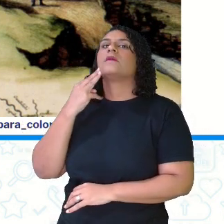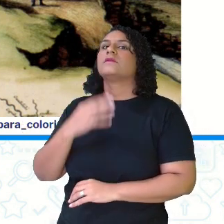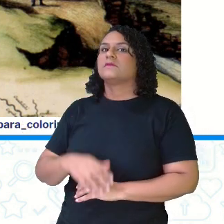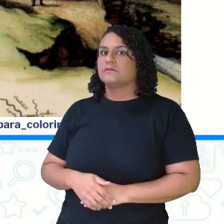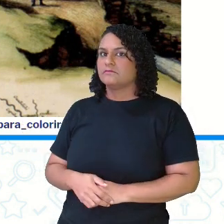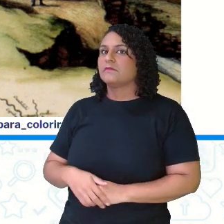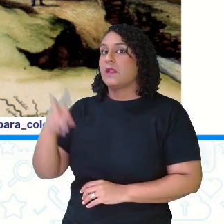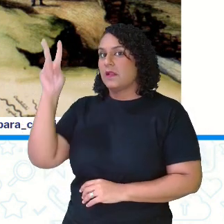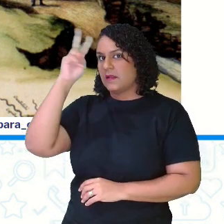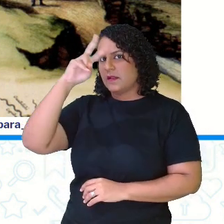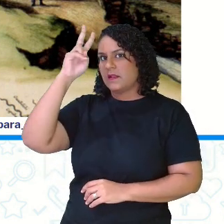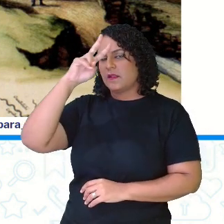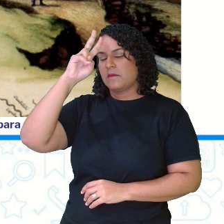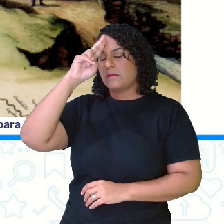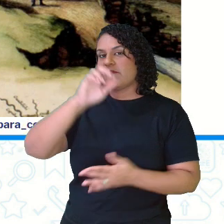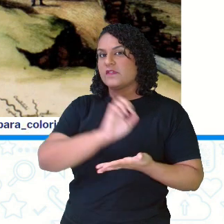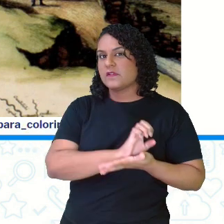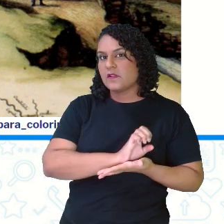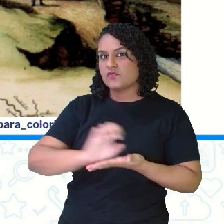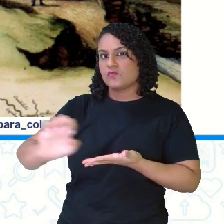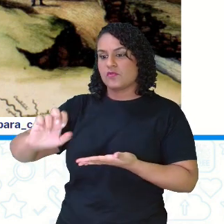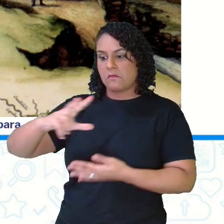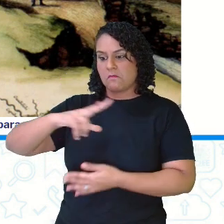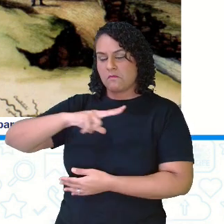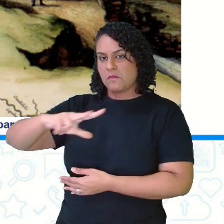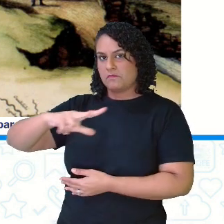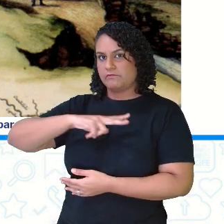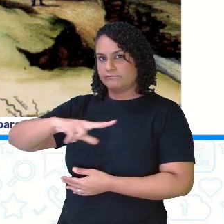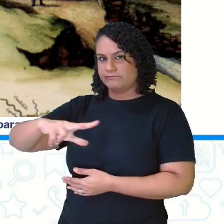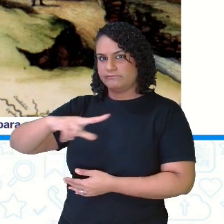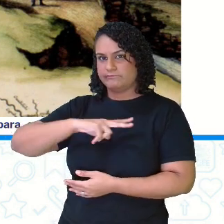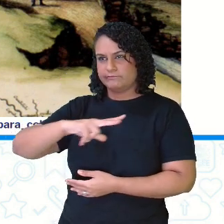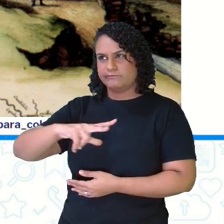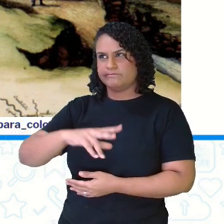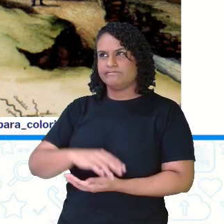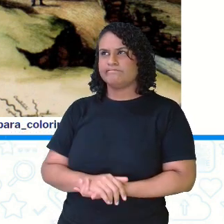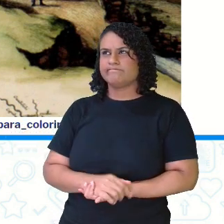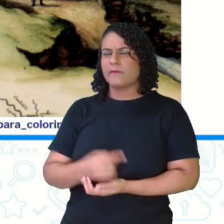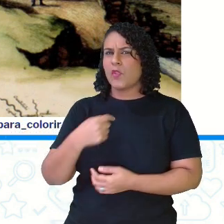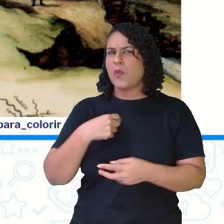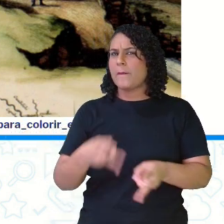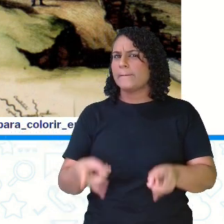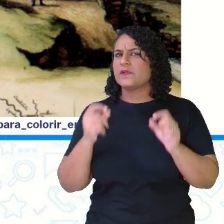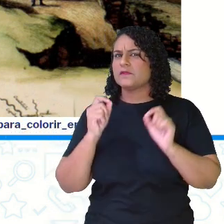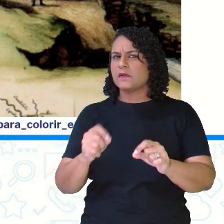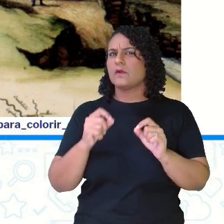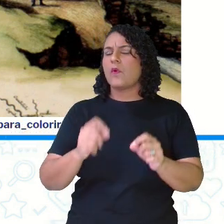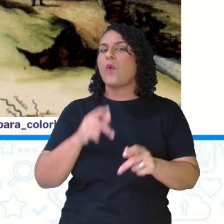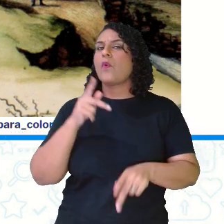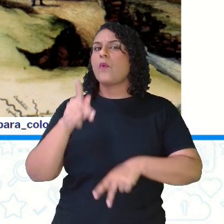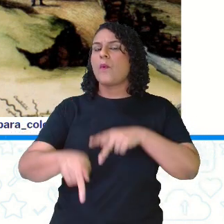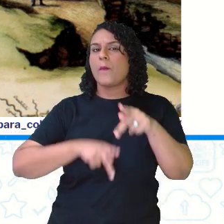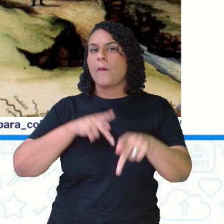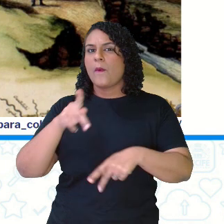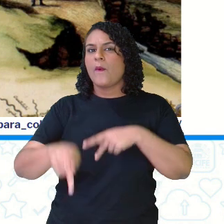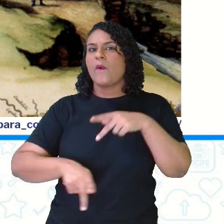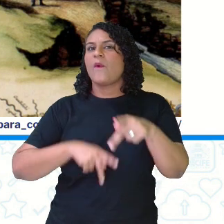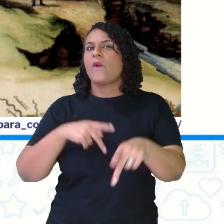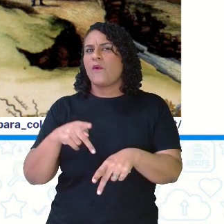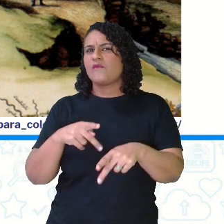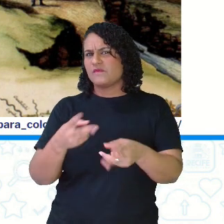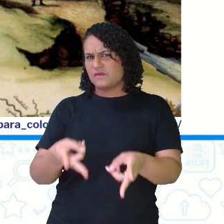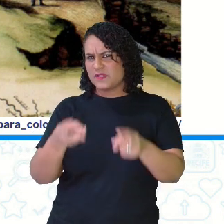ser, lembra, exportado para Portugal. Uma coisa que eu percebo aqui, os povos, né? Vocês estão vendo aí